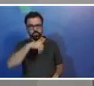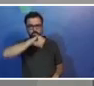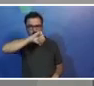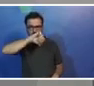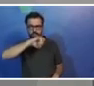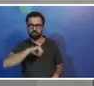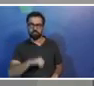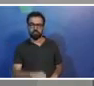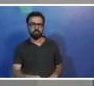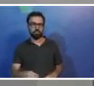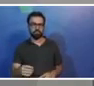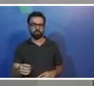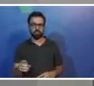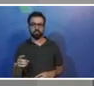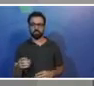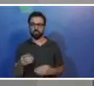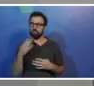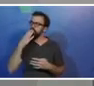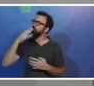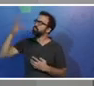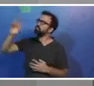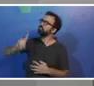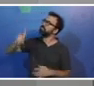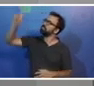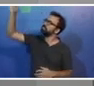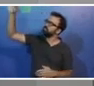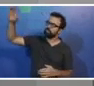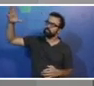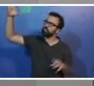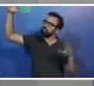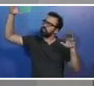e pedir a Deus que nos guarde e